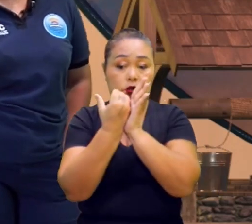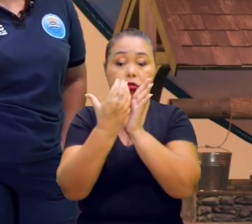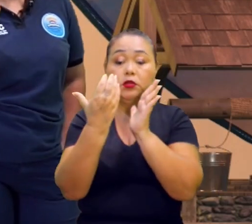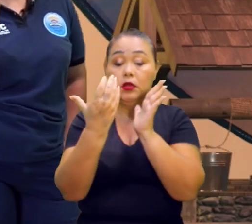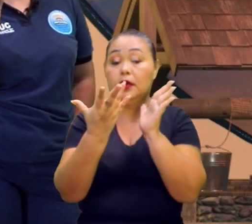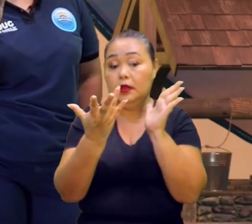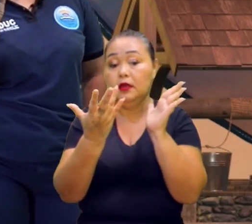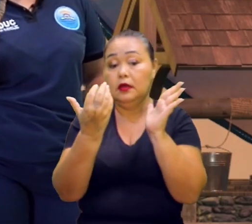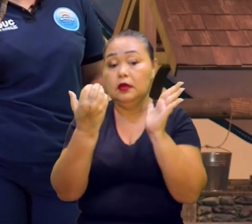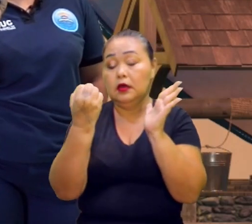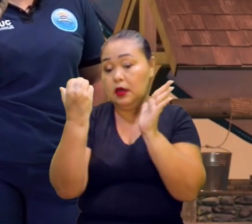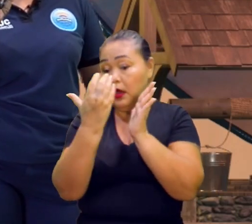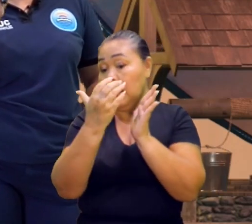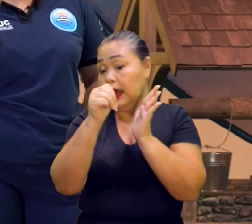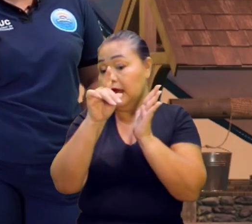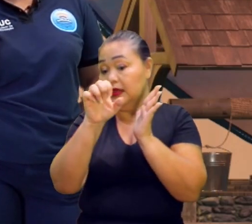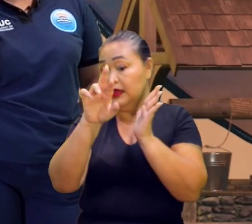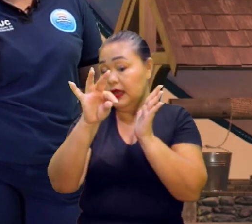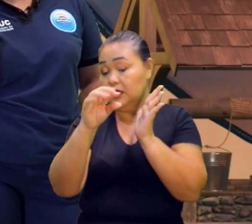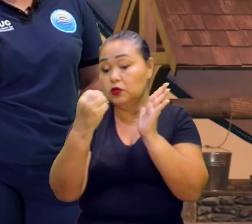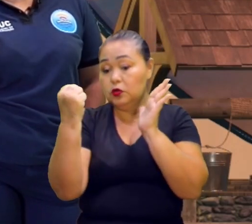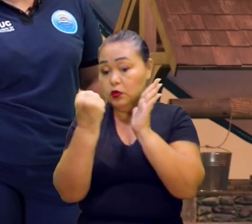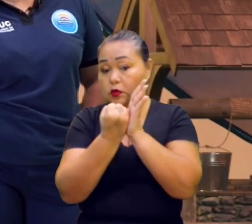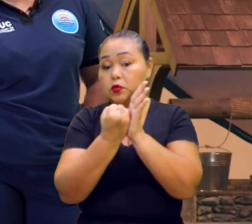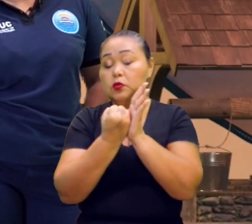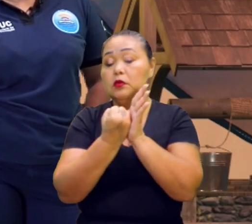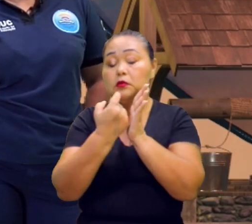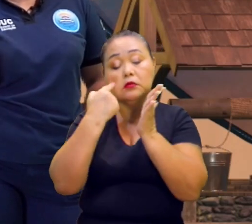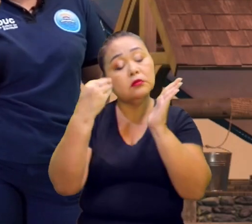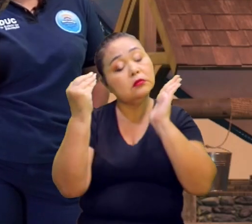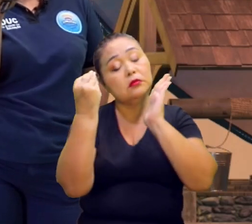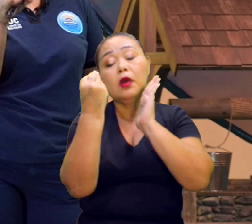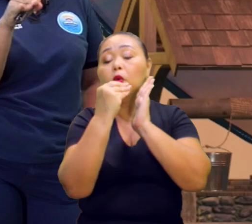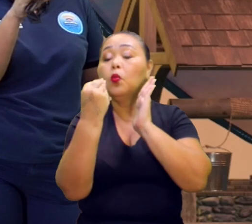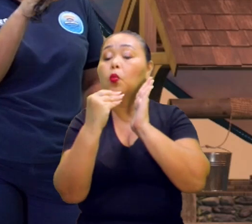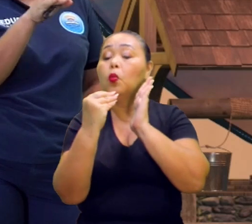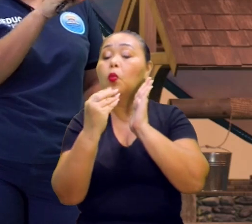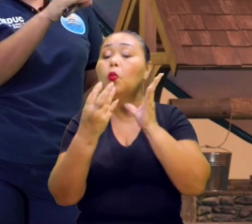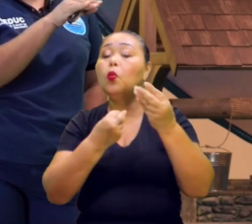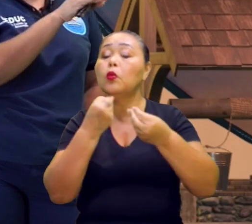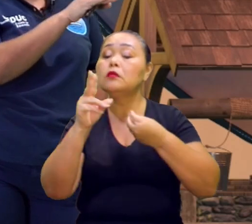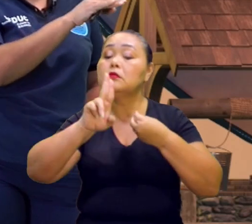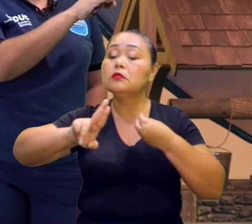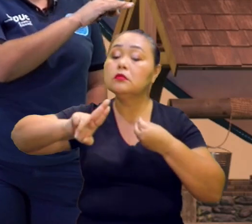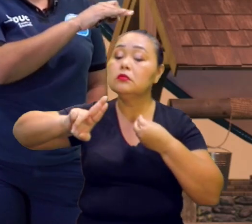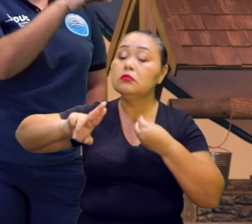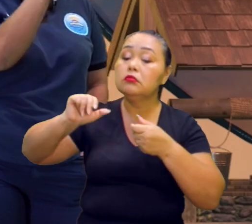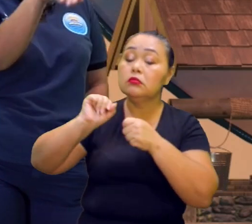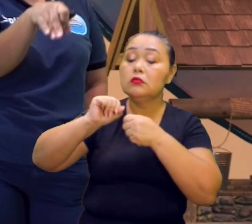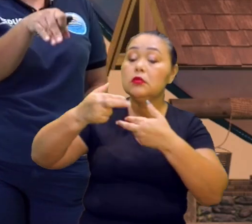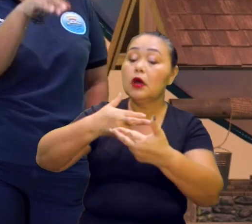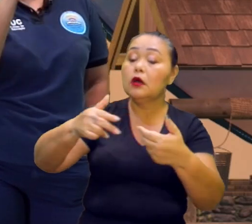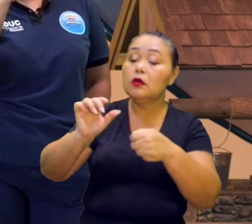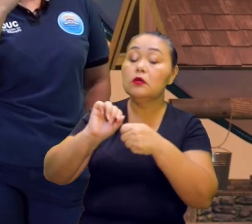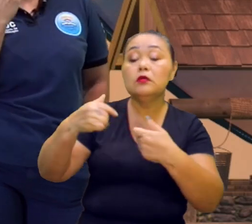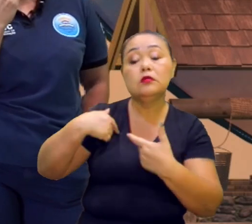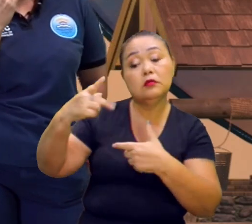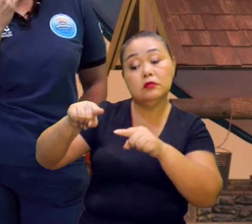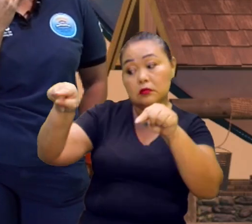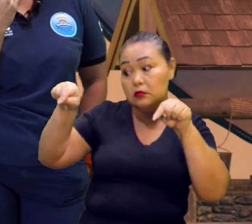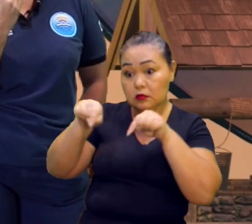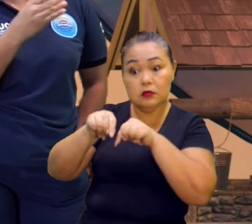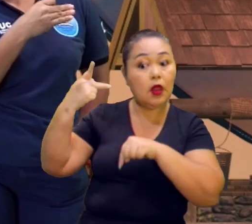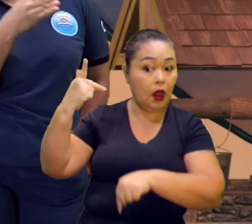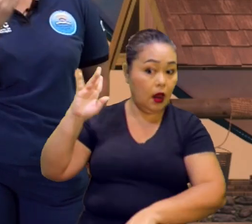cadastro, na verdade, e aí, dentro desse cadastro, você vai especificar qual é a forma de utilização dos recursos naturais presentes no seu